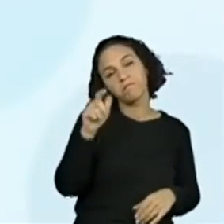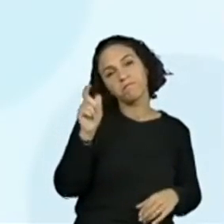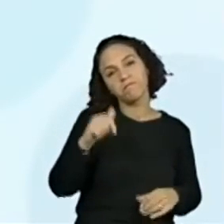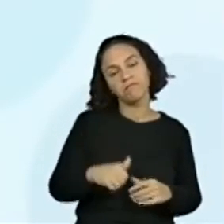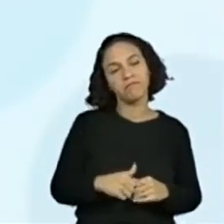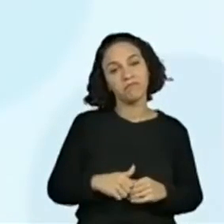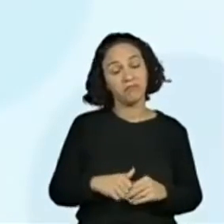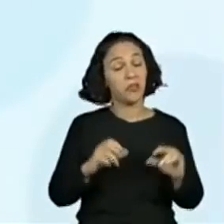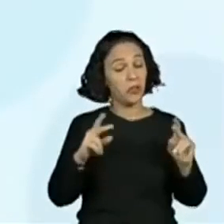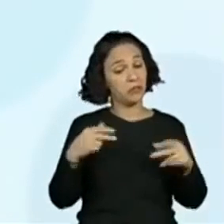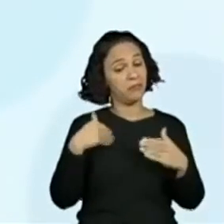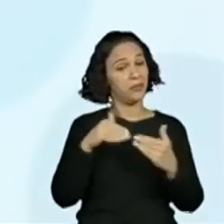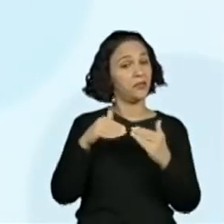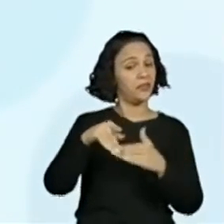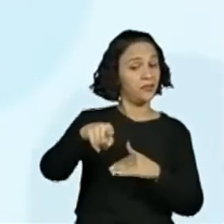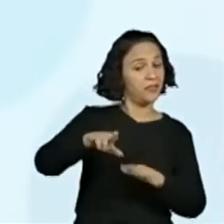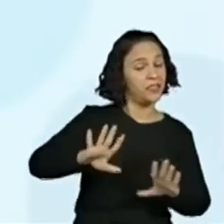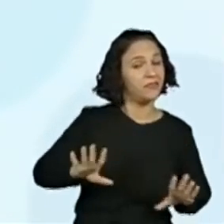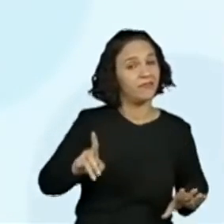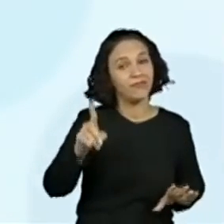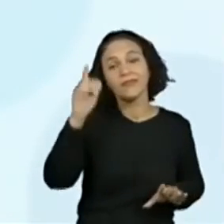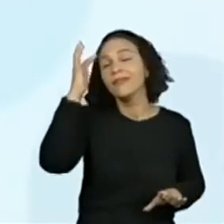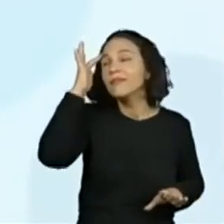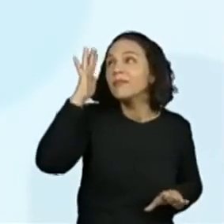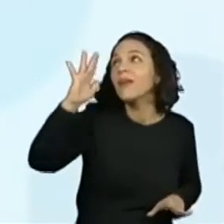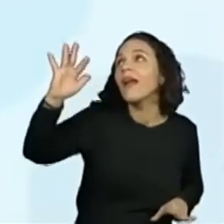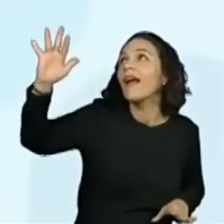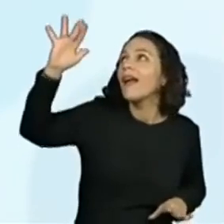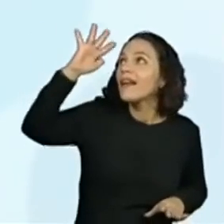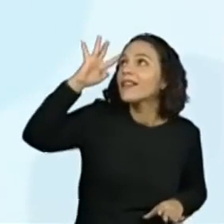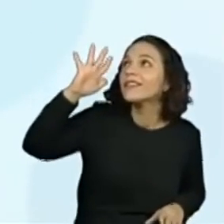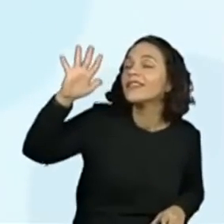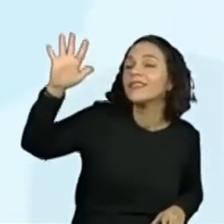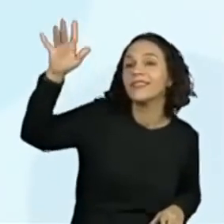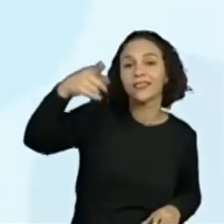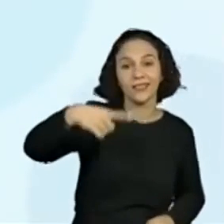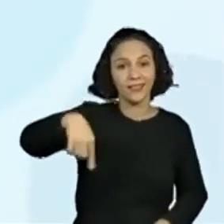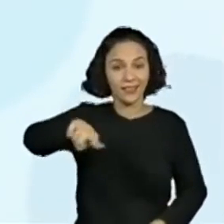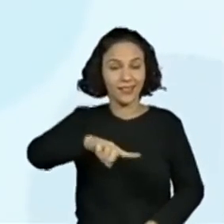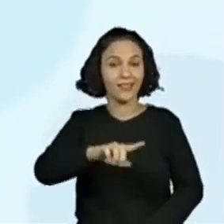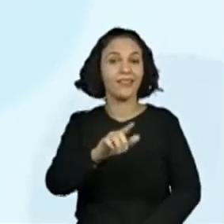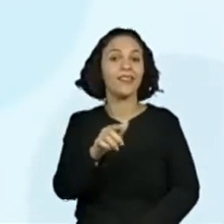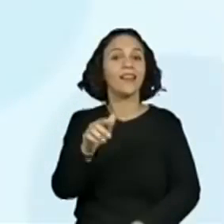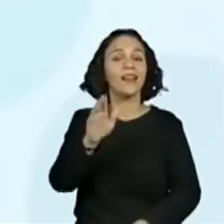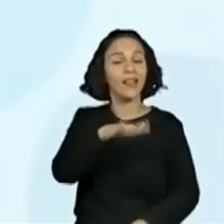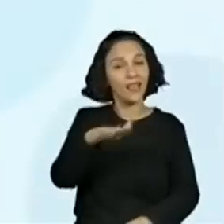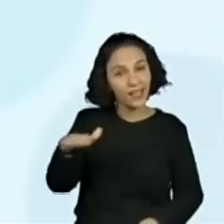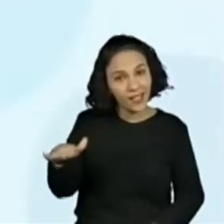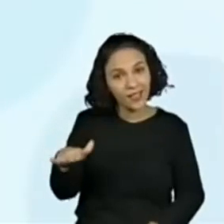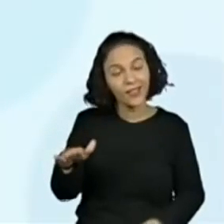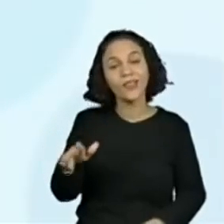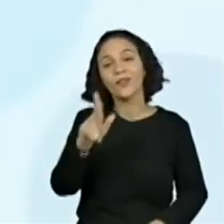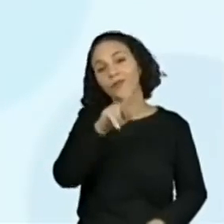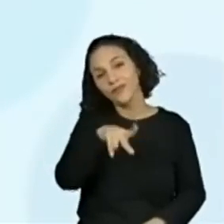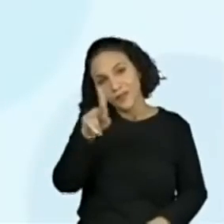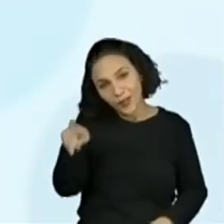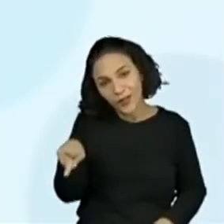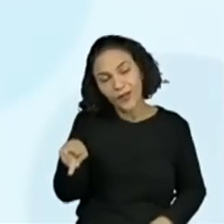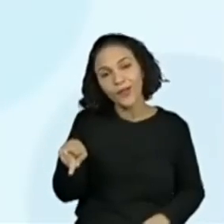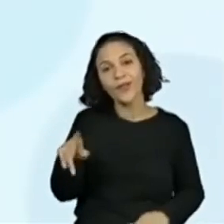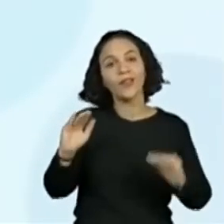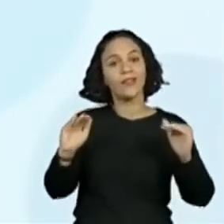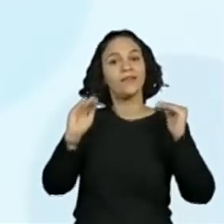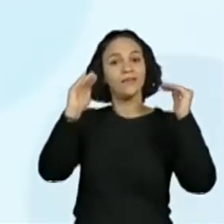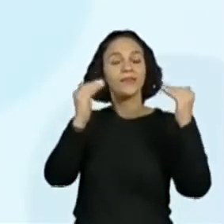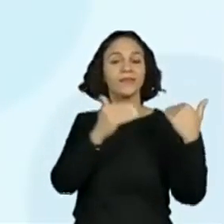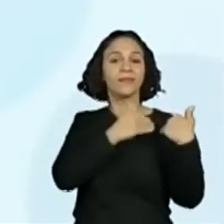eu estou embarcando na sua imaginação. E assim os nossos alunos e professores e responsáveis que nos acompanham têm